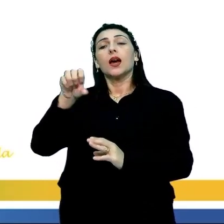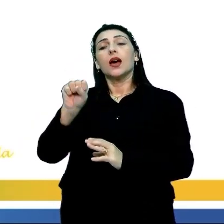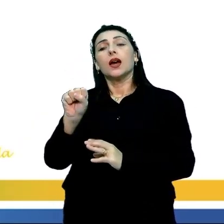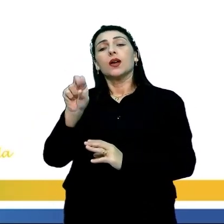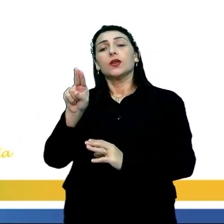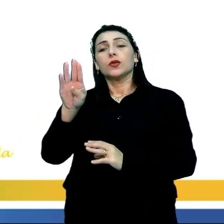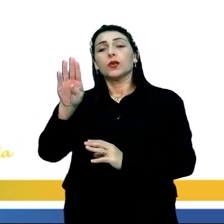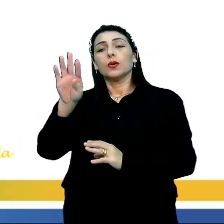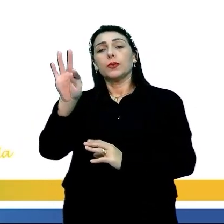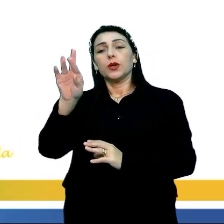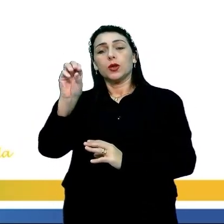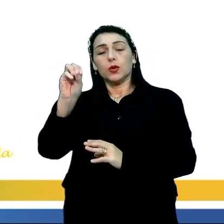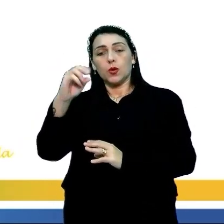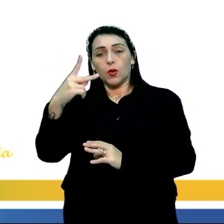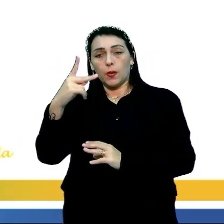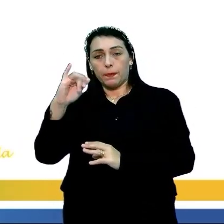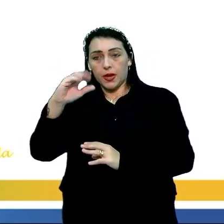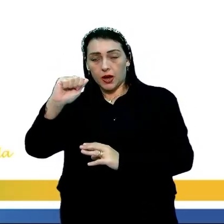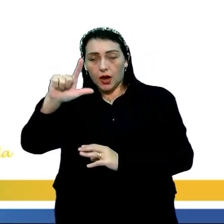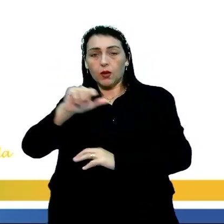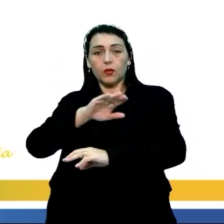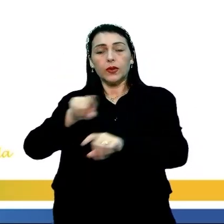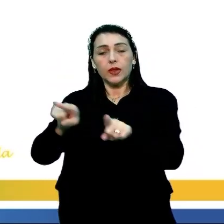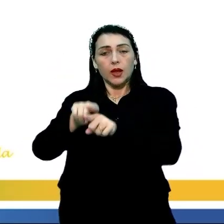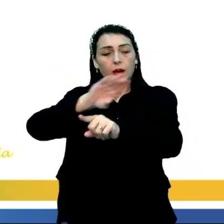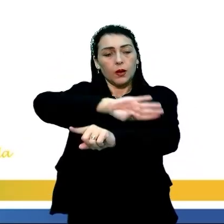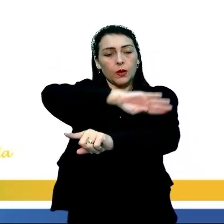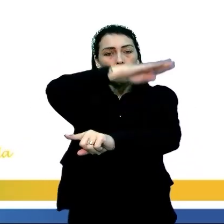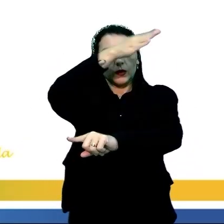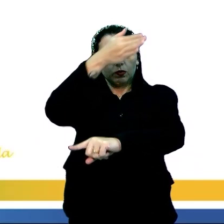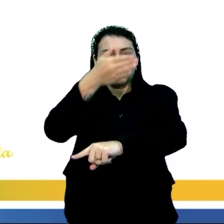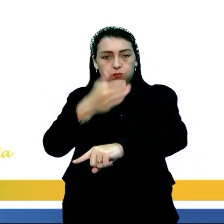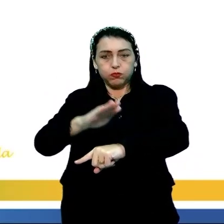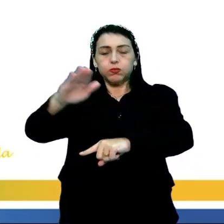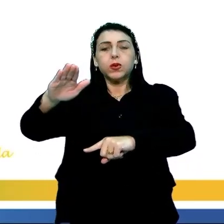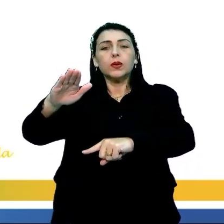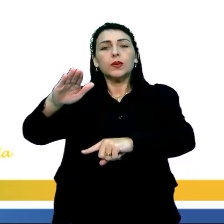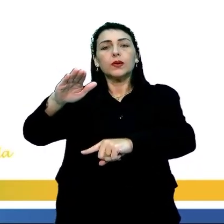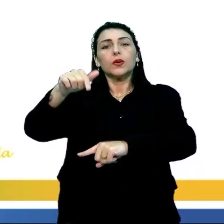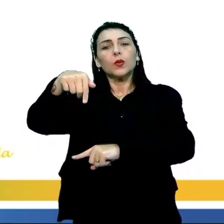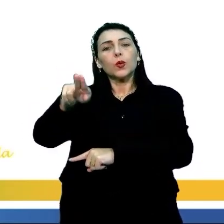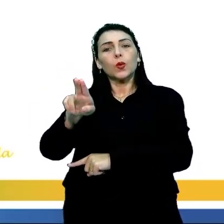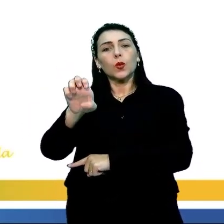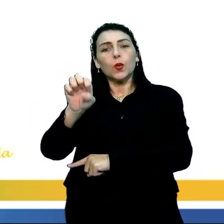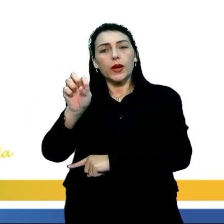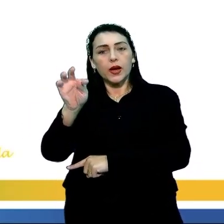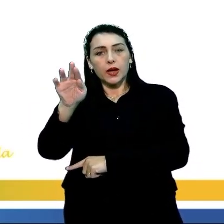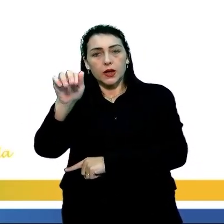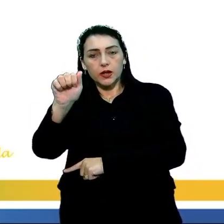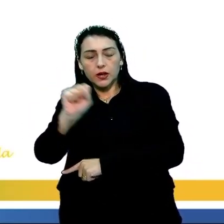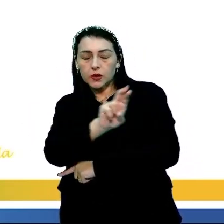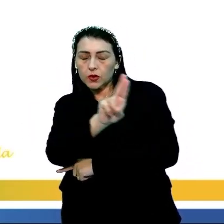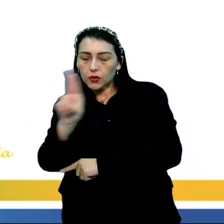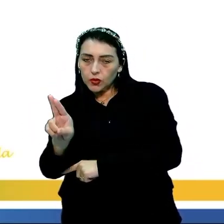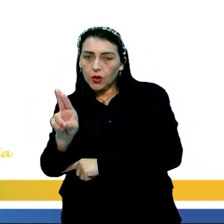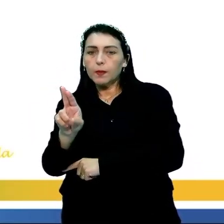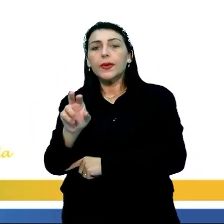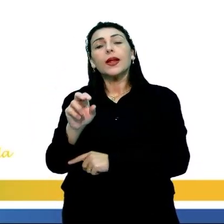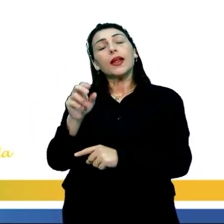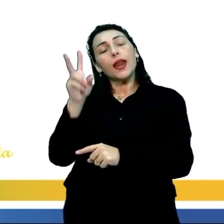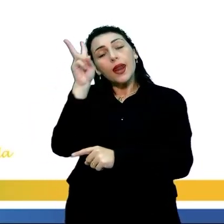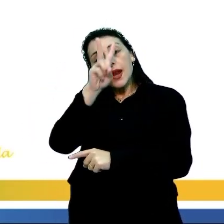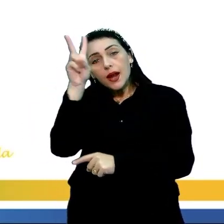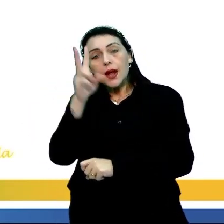subtropical e também a presença de planaltos, também chamados de cuestas. Lembrando que a mata da araucária,